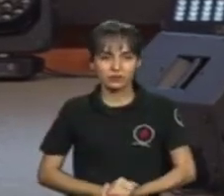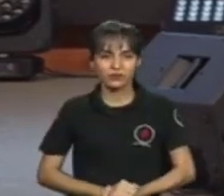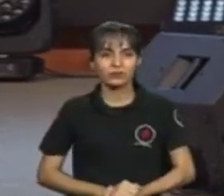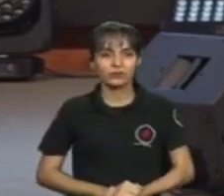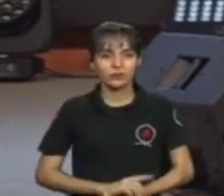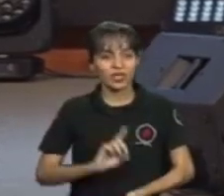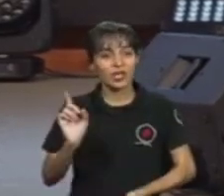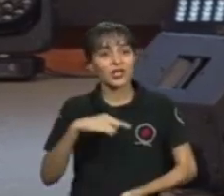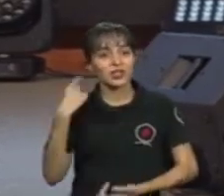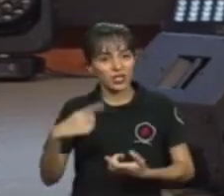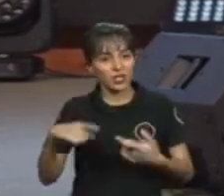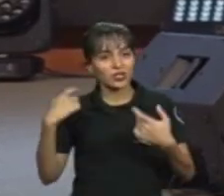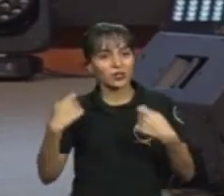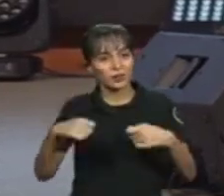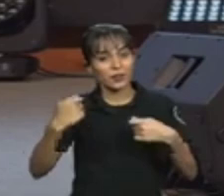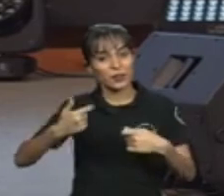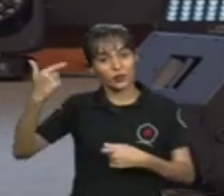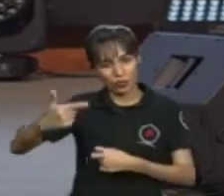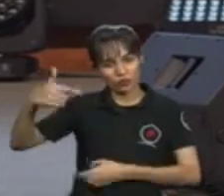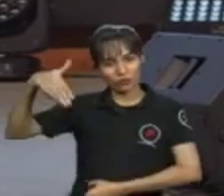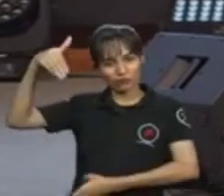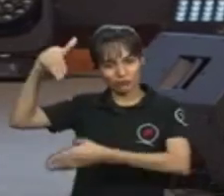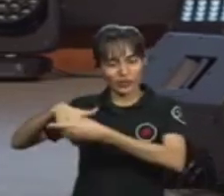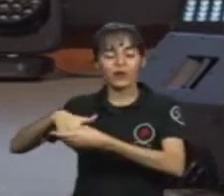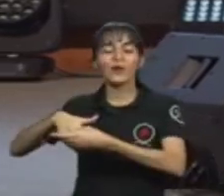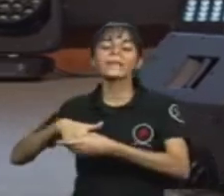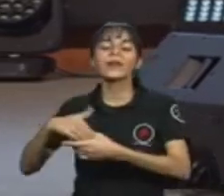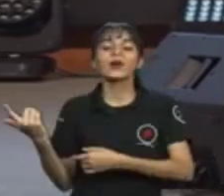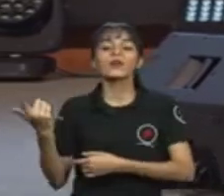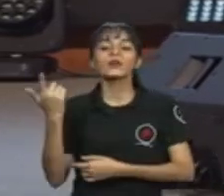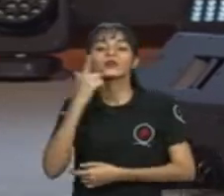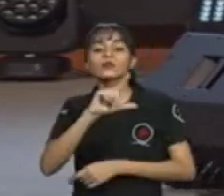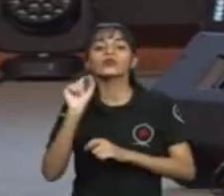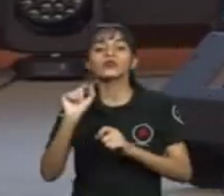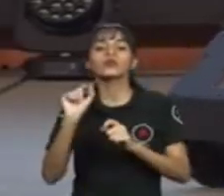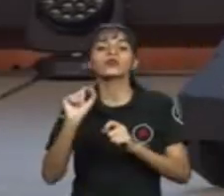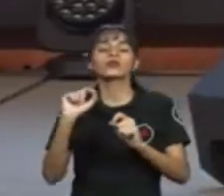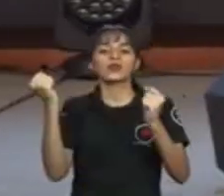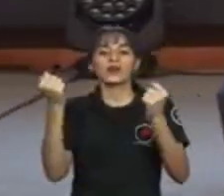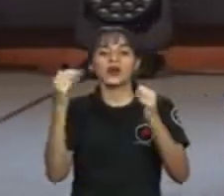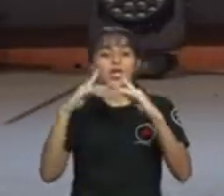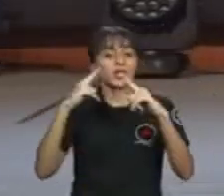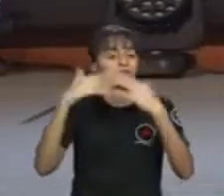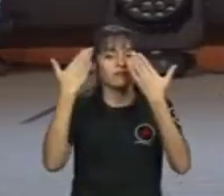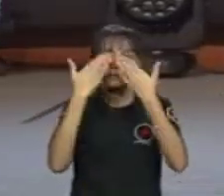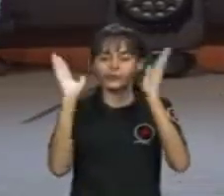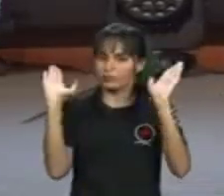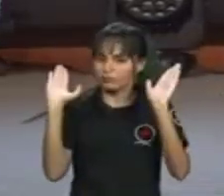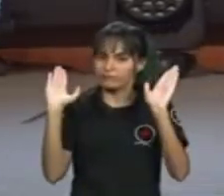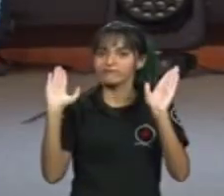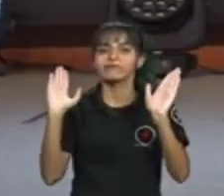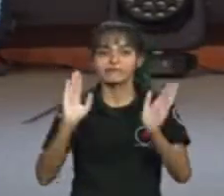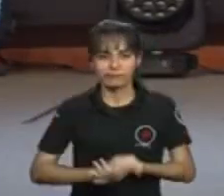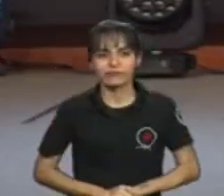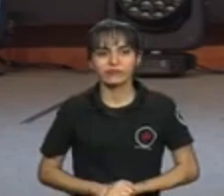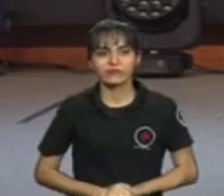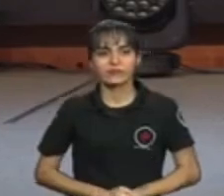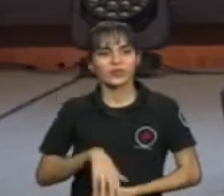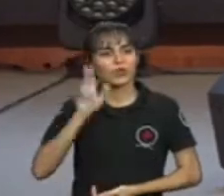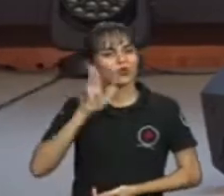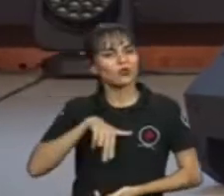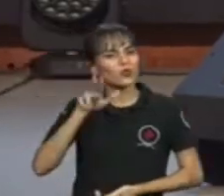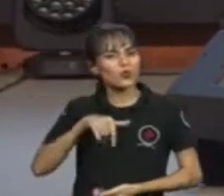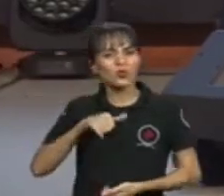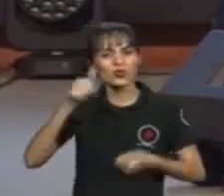E que a gente precisava desse segundo turno para acontecer o despertamento da igreja. Nunca se teve